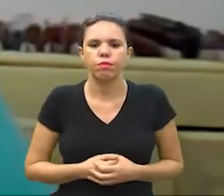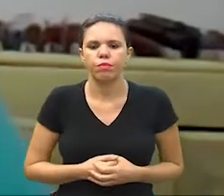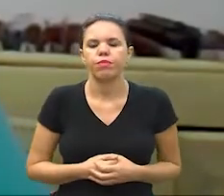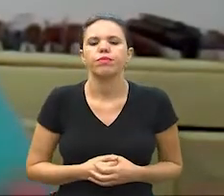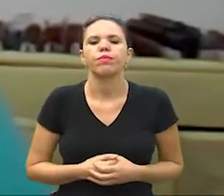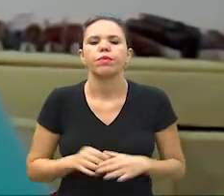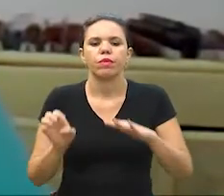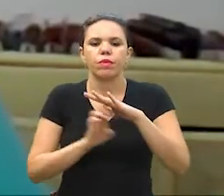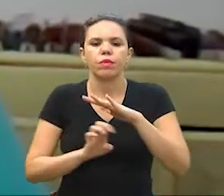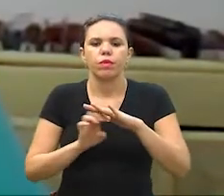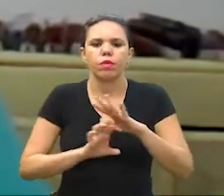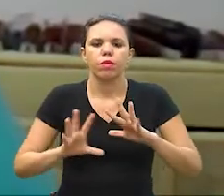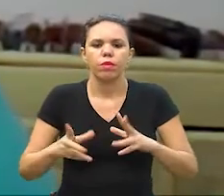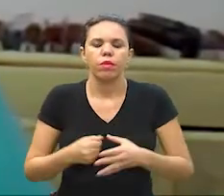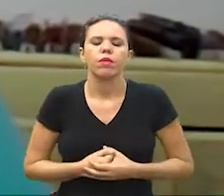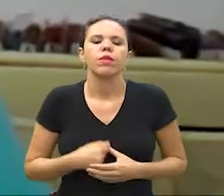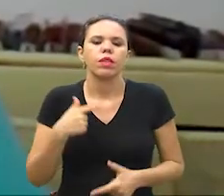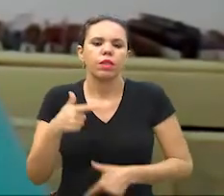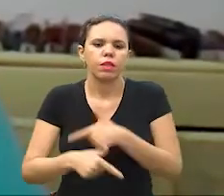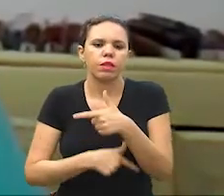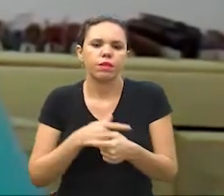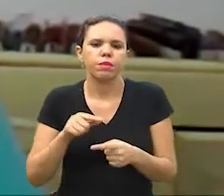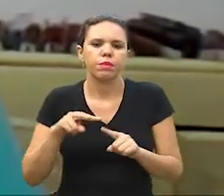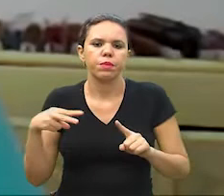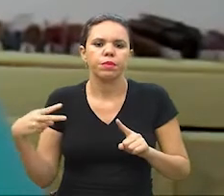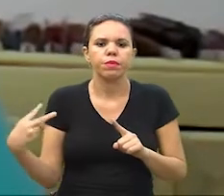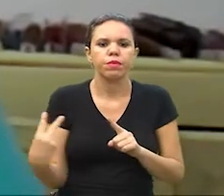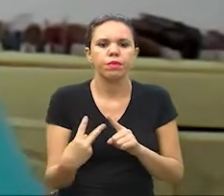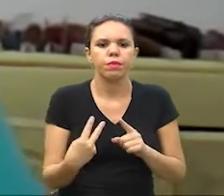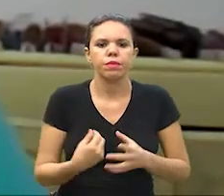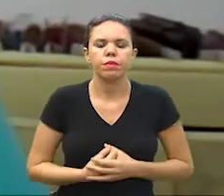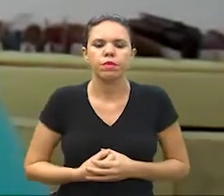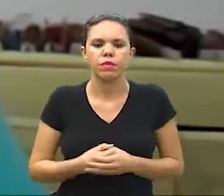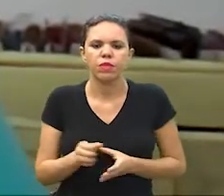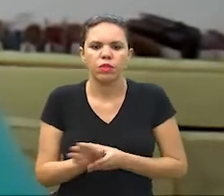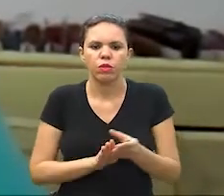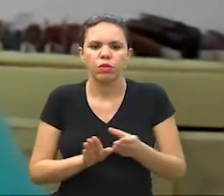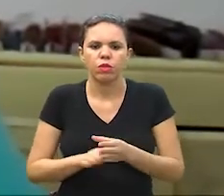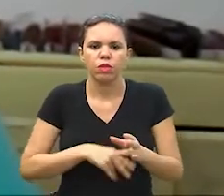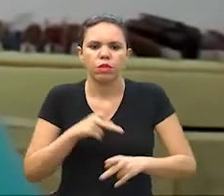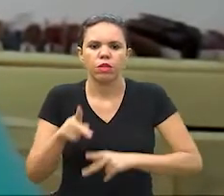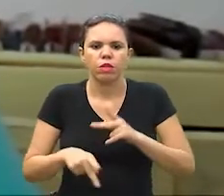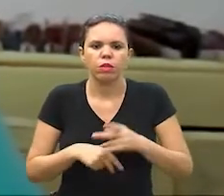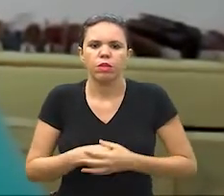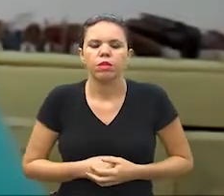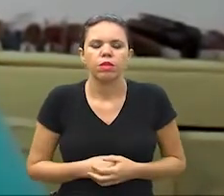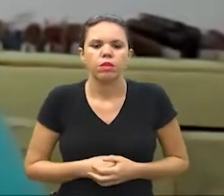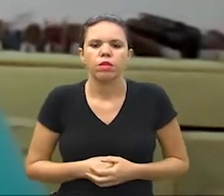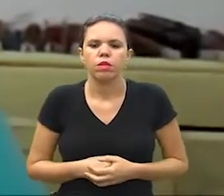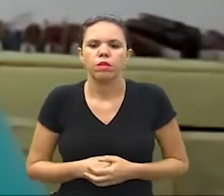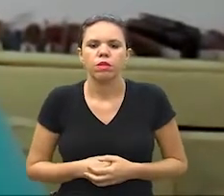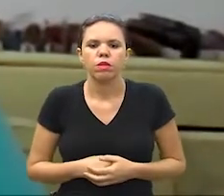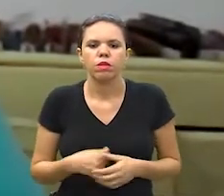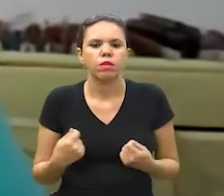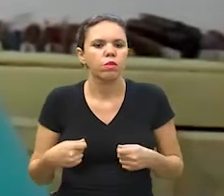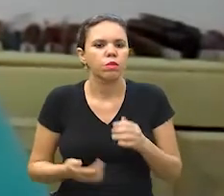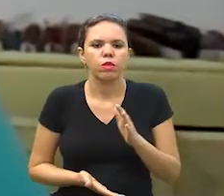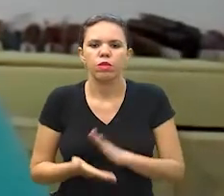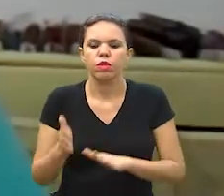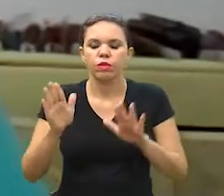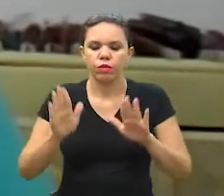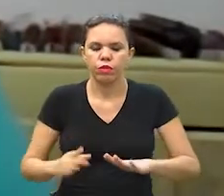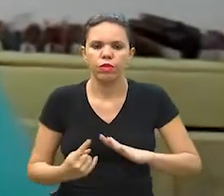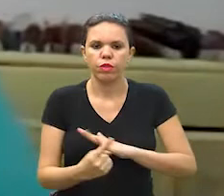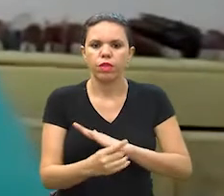das empresas e tudo mais, trabalharem nessa perspectiva, de orientar as pessoas que, não precisando sair, fiquem